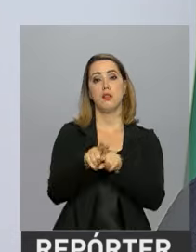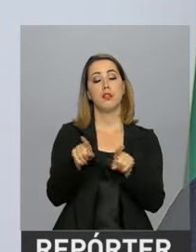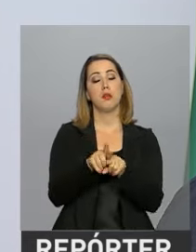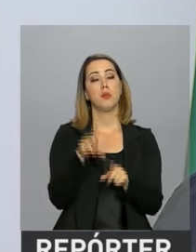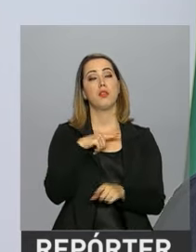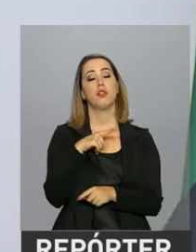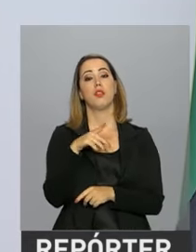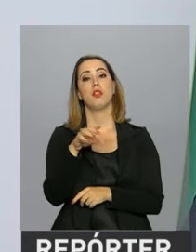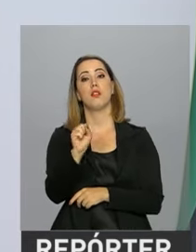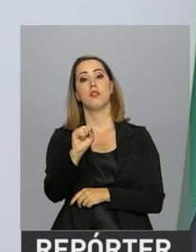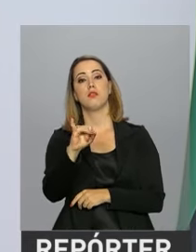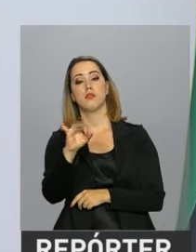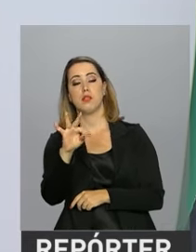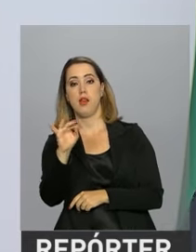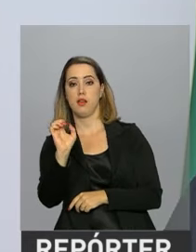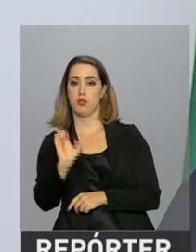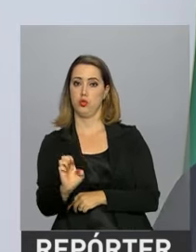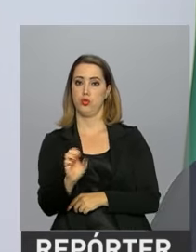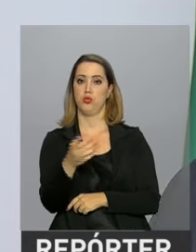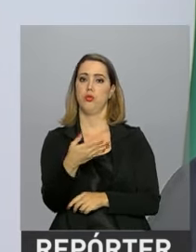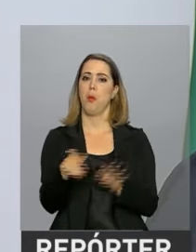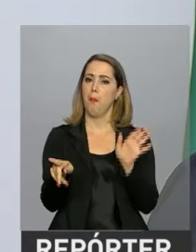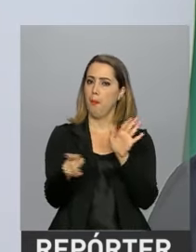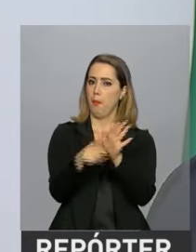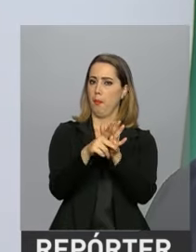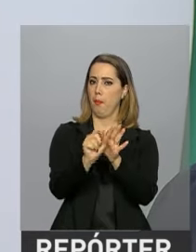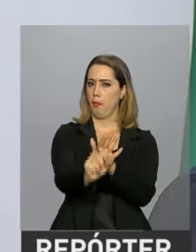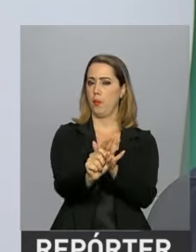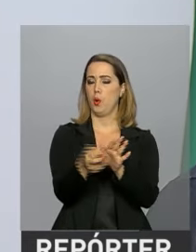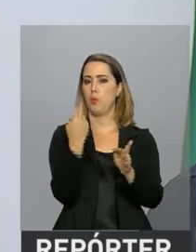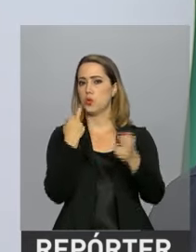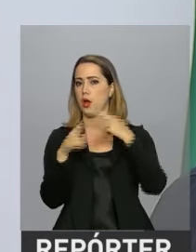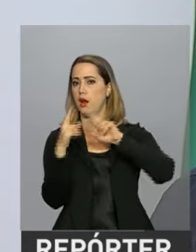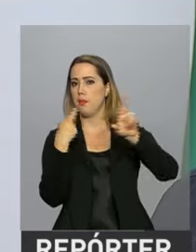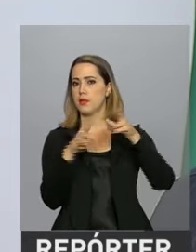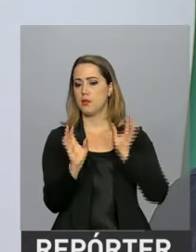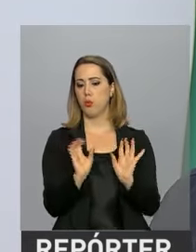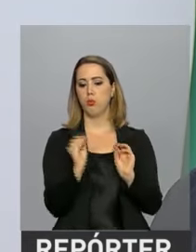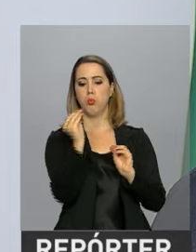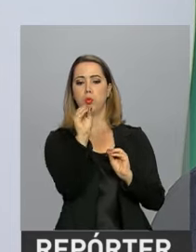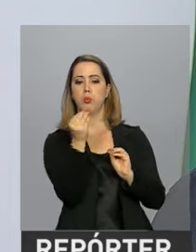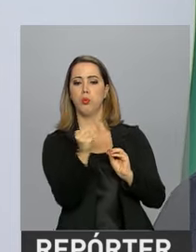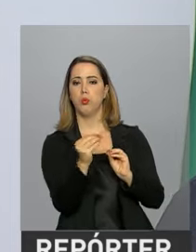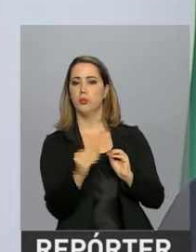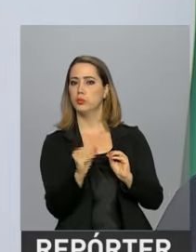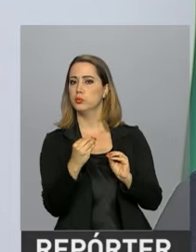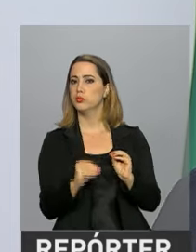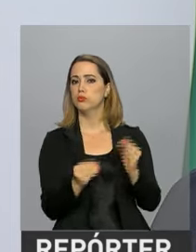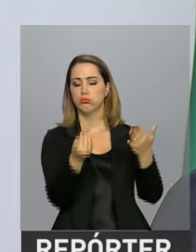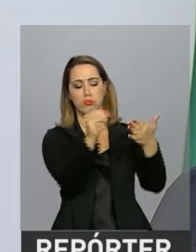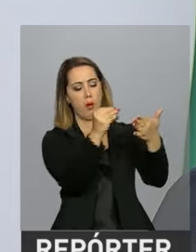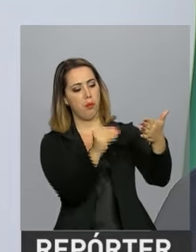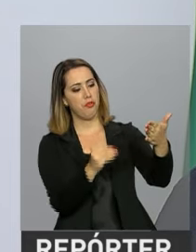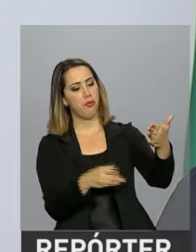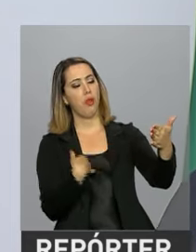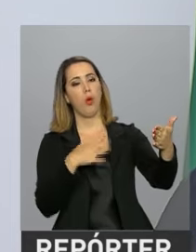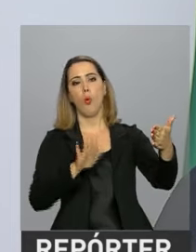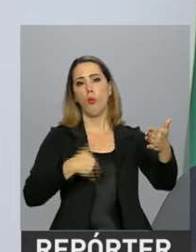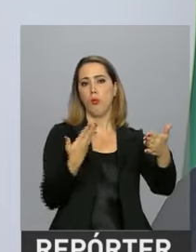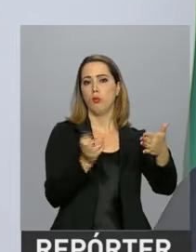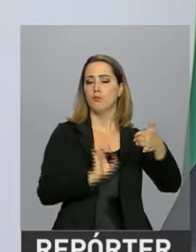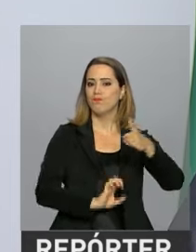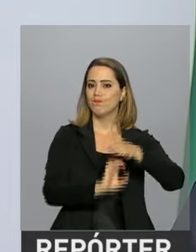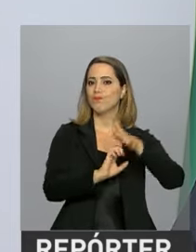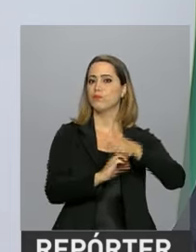reclamações Pois todos esses veículos que estão na internet trazem informações interessantes pro consumidor entender